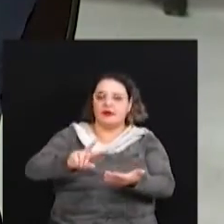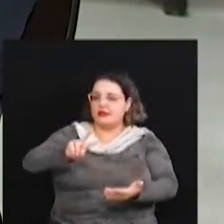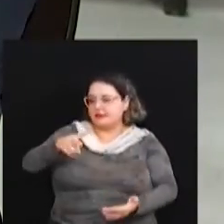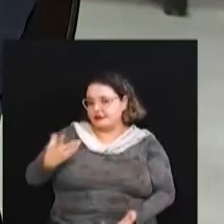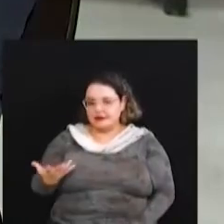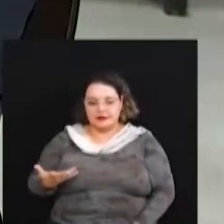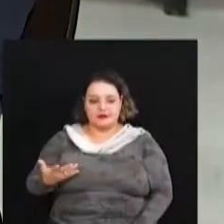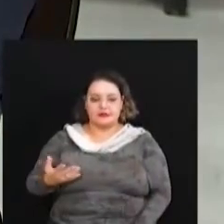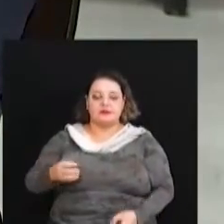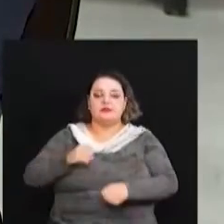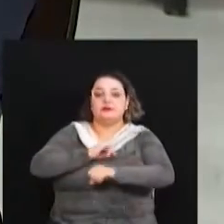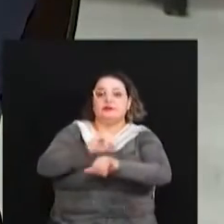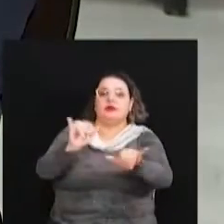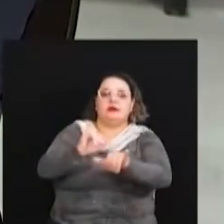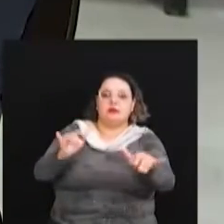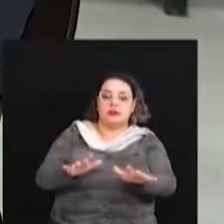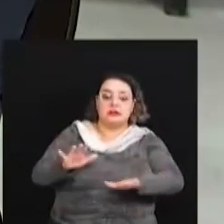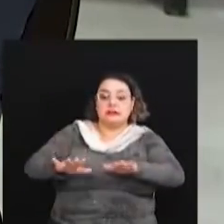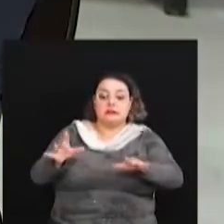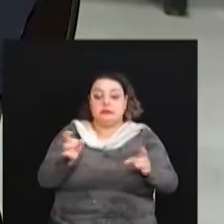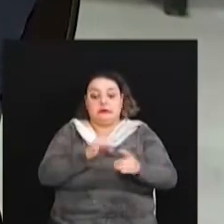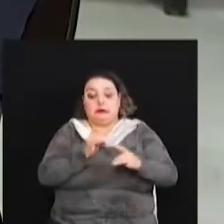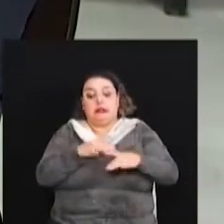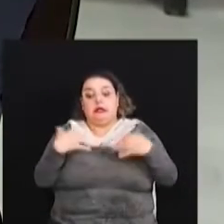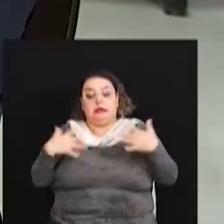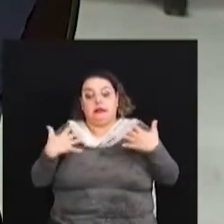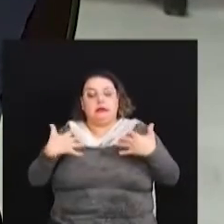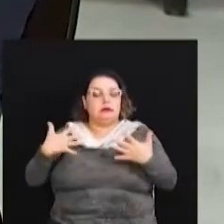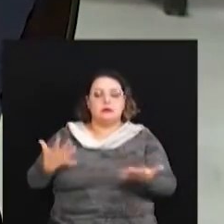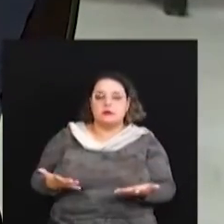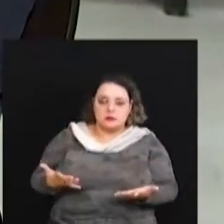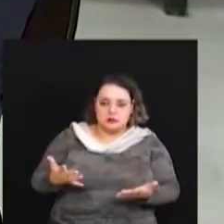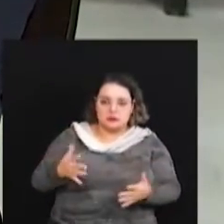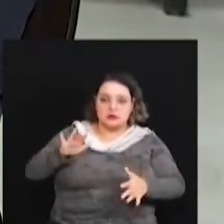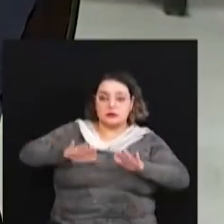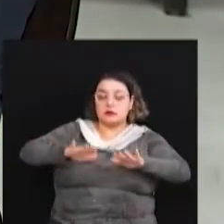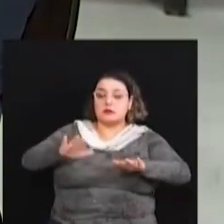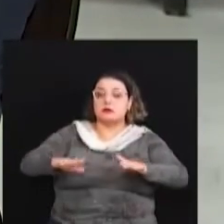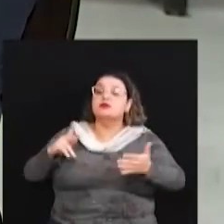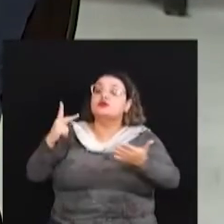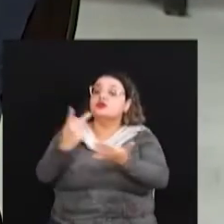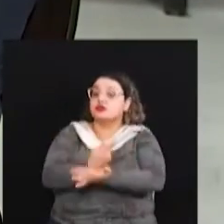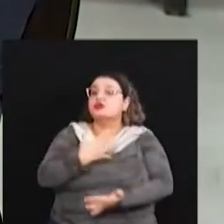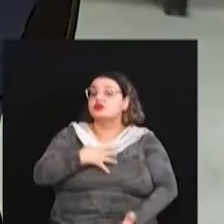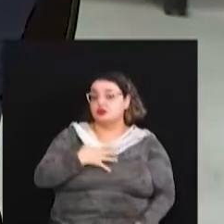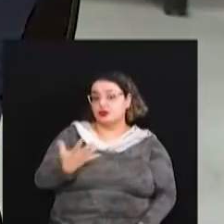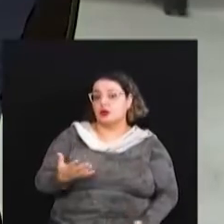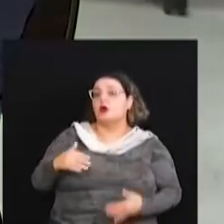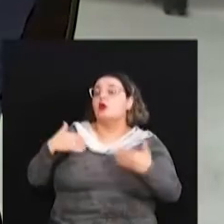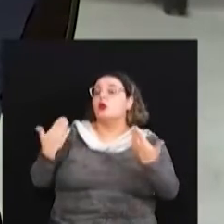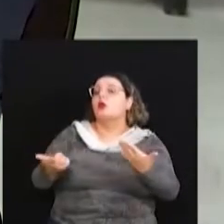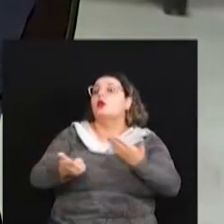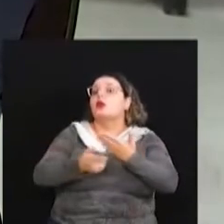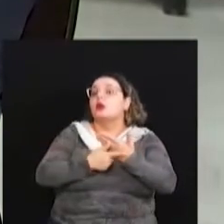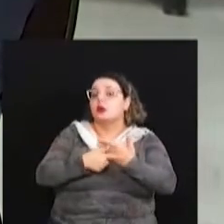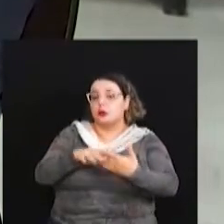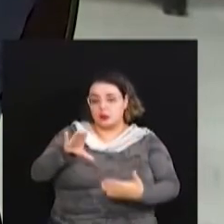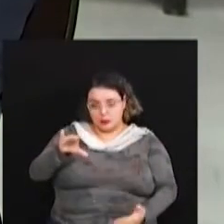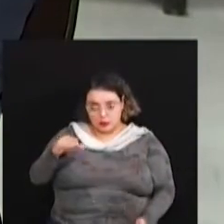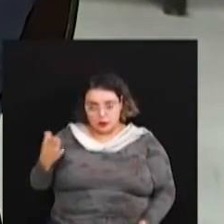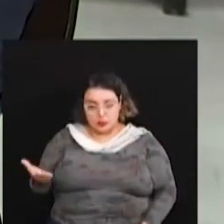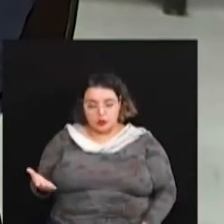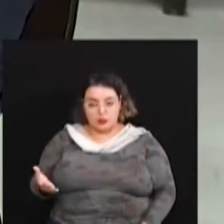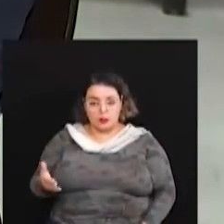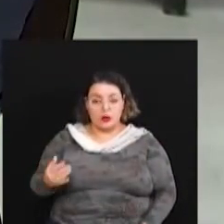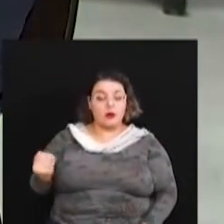de vezes, levando esse pavor, né, esse clima de medo para as pessoas, às vezes de forma equivocada. Qual que é o papel da ciência,